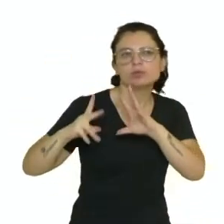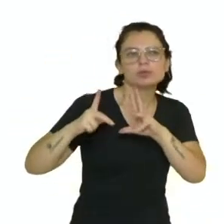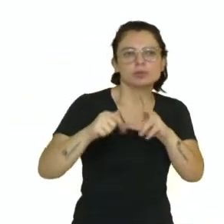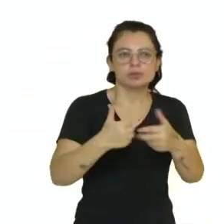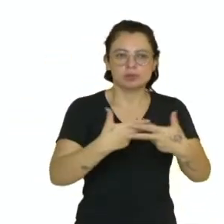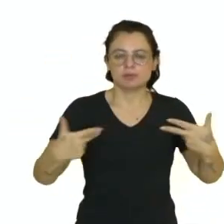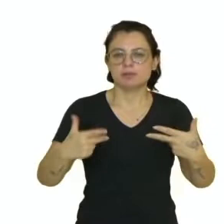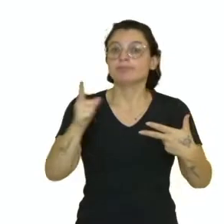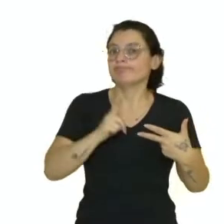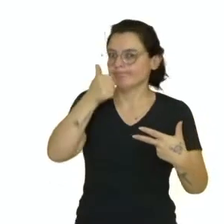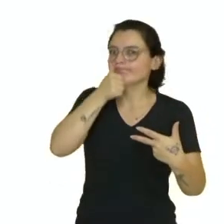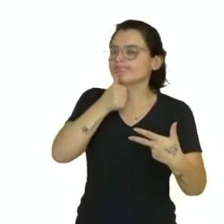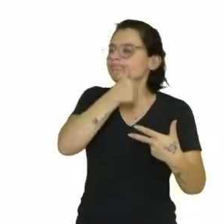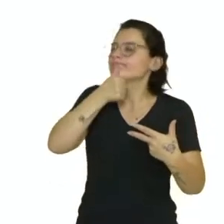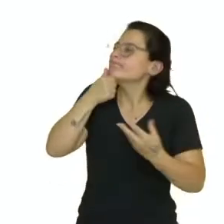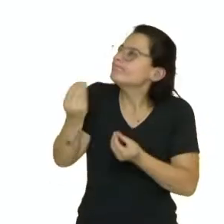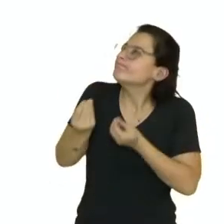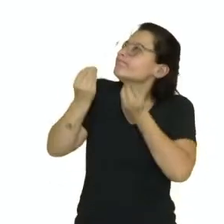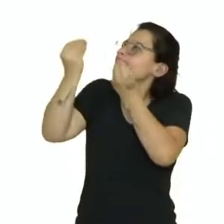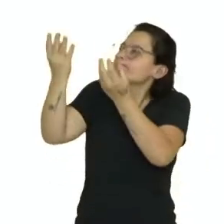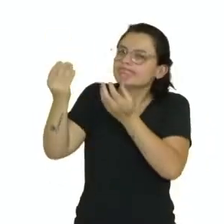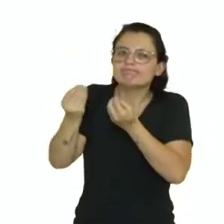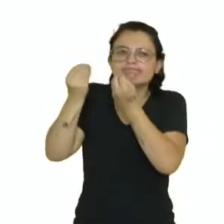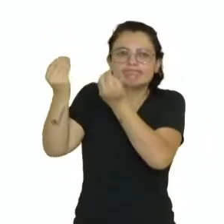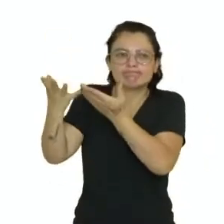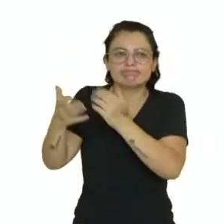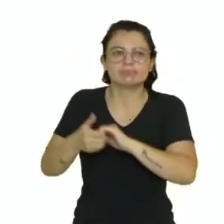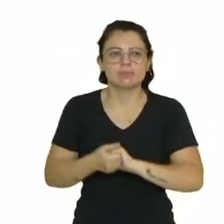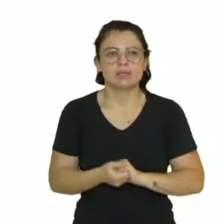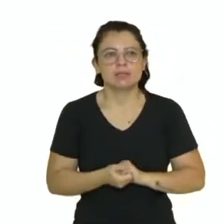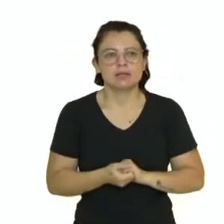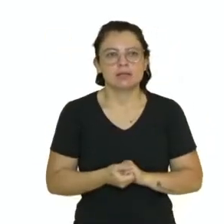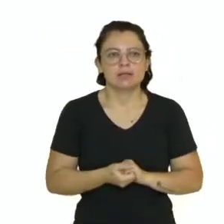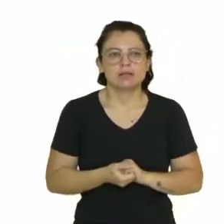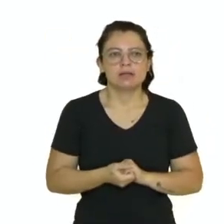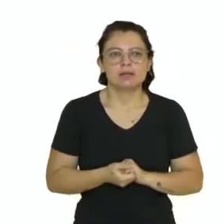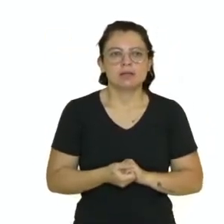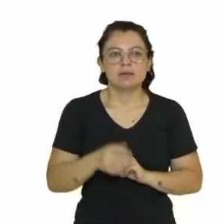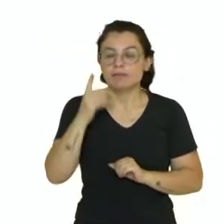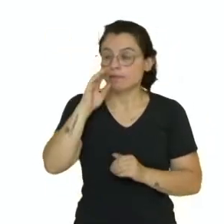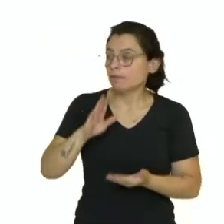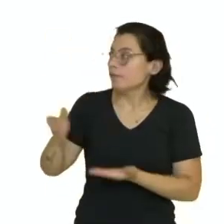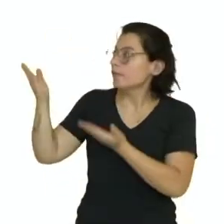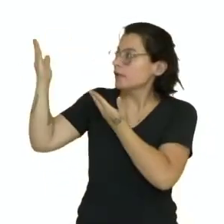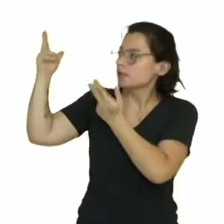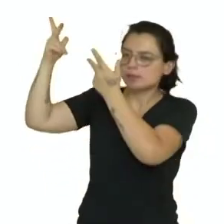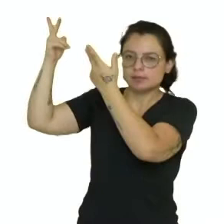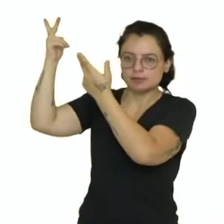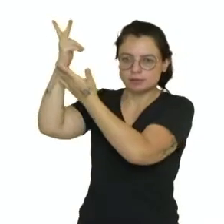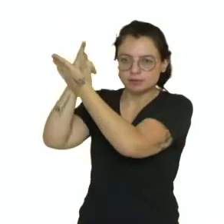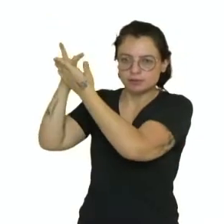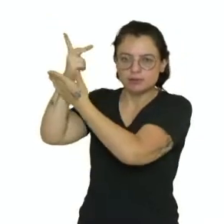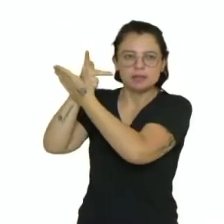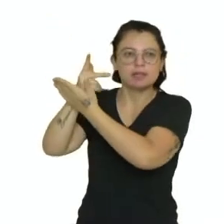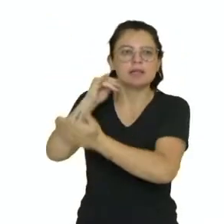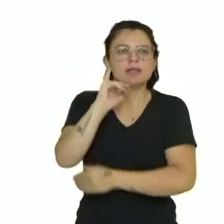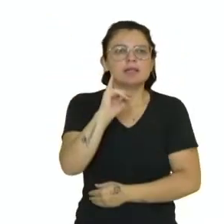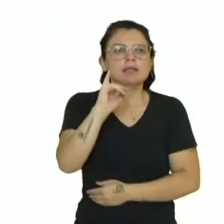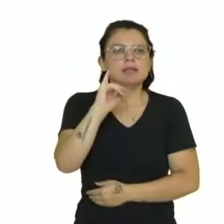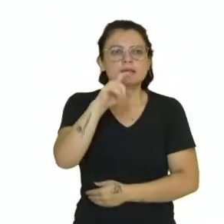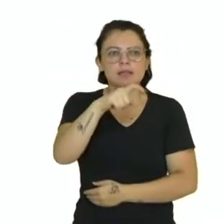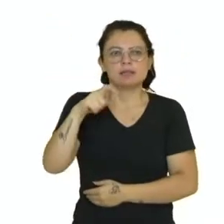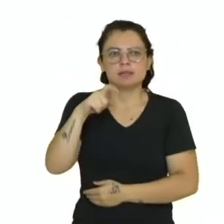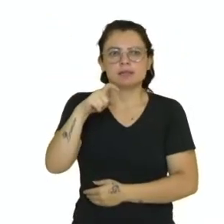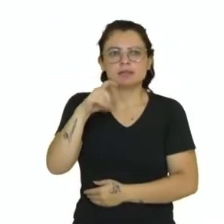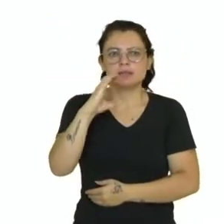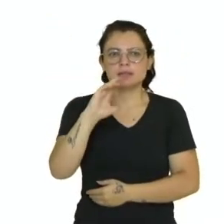ofereciam sacrifícios. Na imagem ao lado, Ixchel, né, deusa da fertilidade, da gravidez